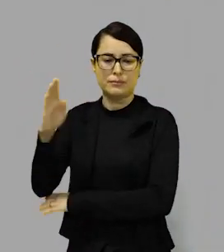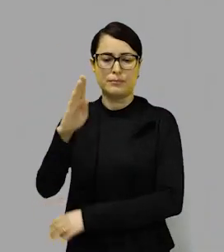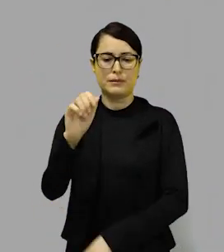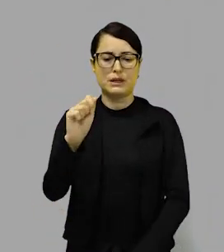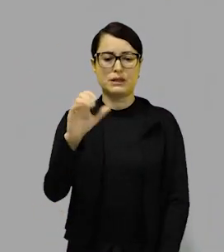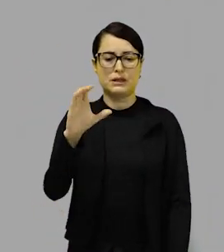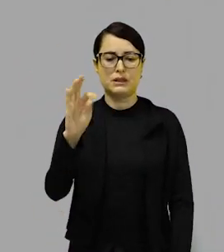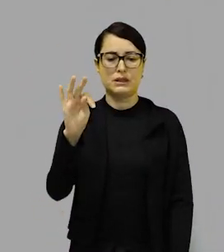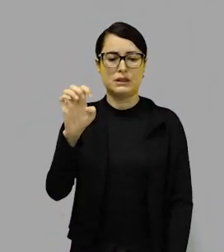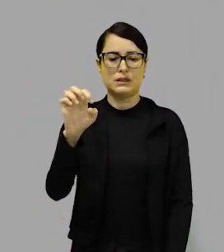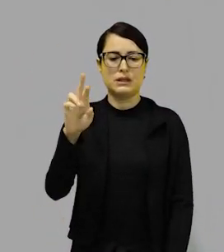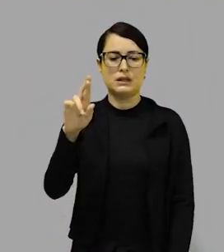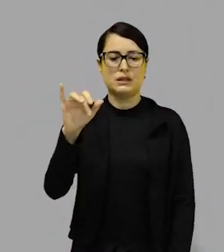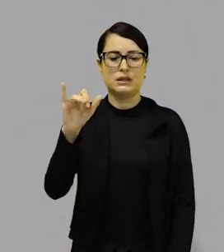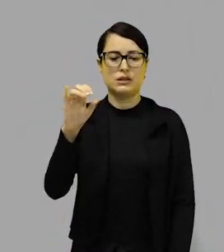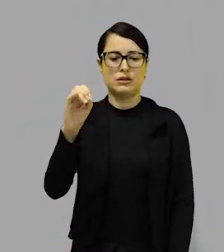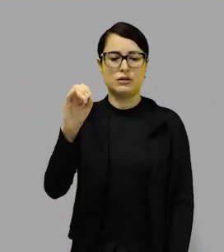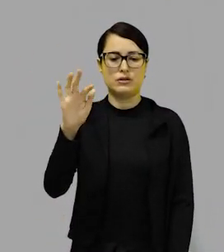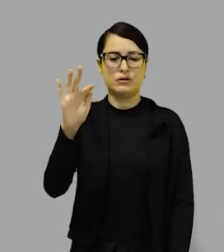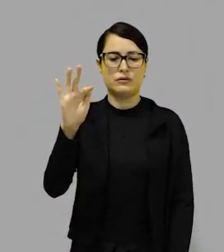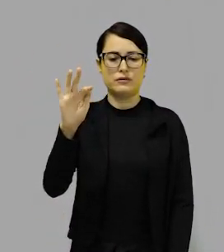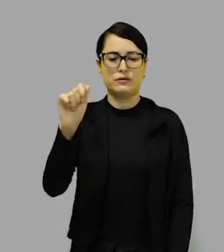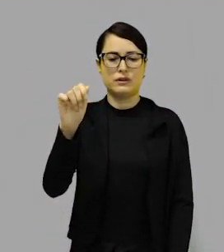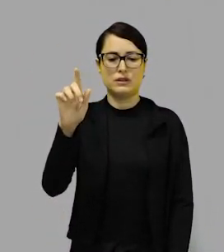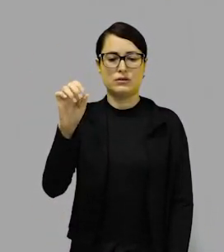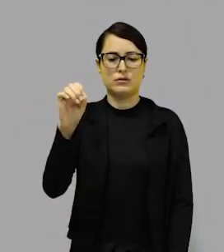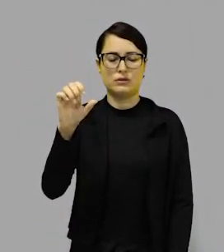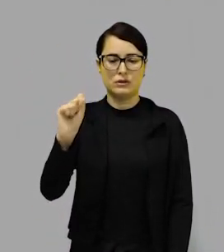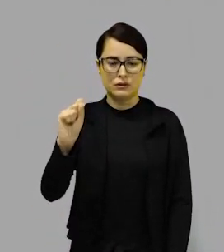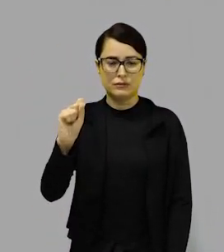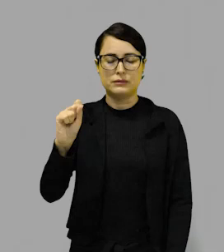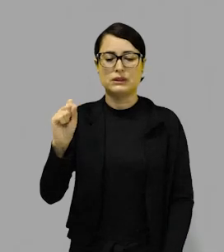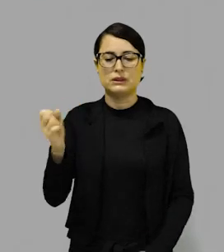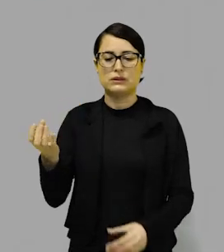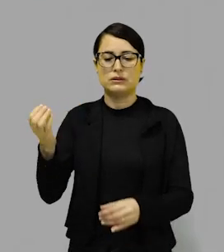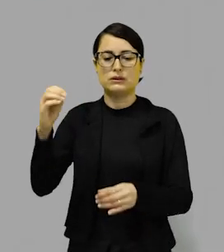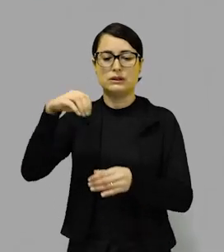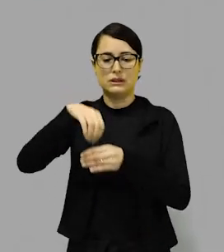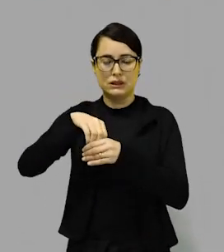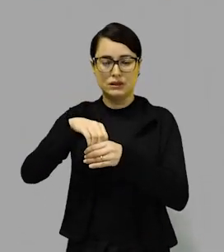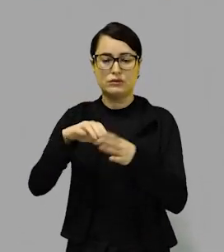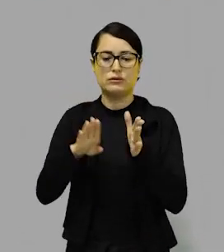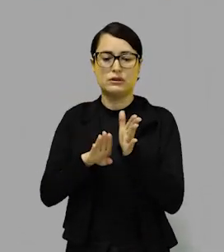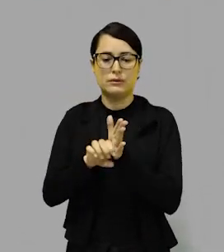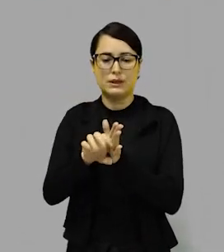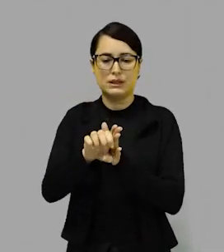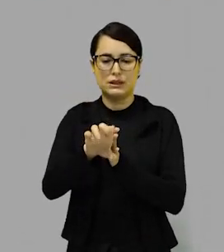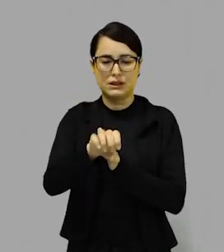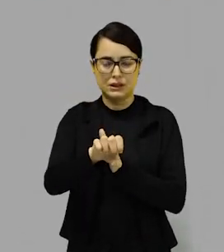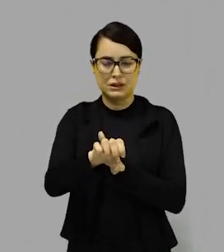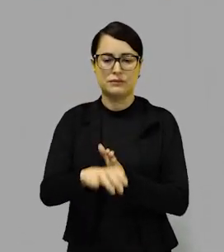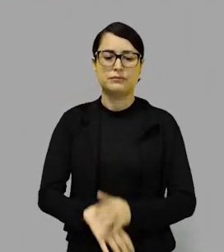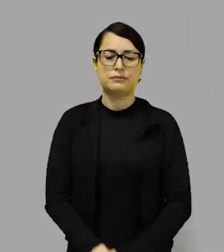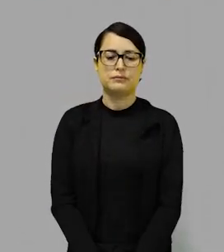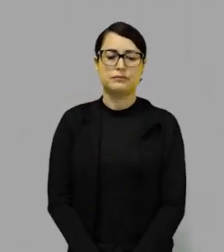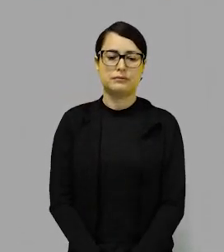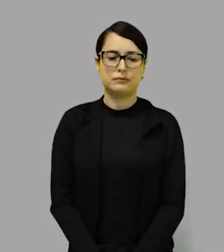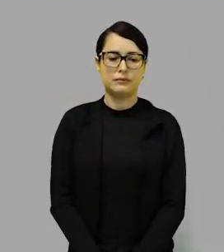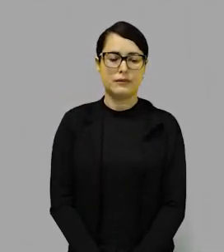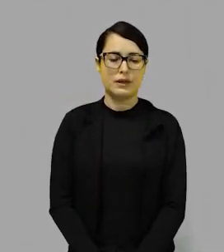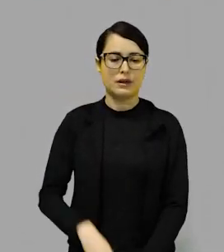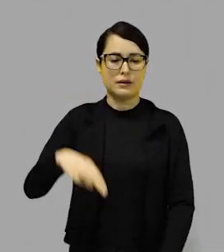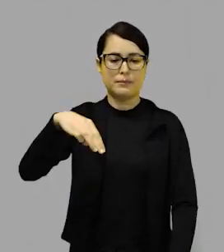bacteriófagos? Bacteriófagos são vírus que parasitam bactérias, ok? Vírus que parasitam